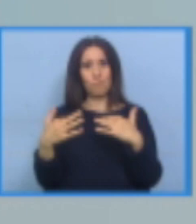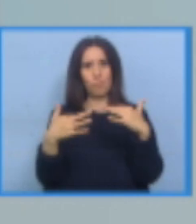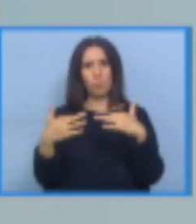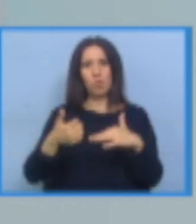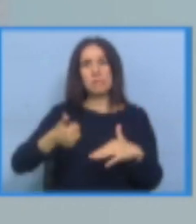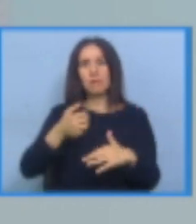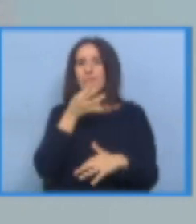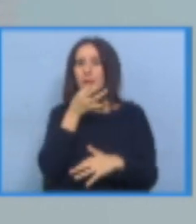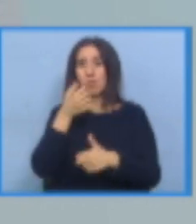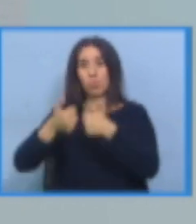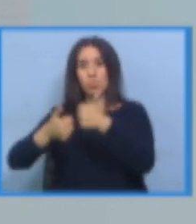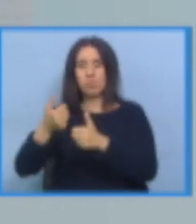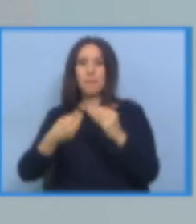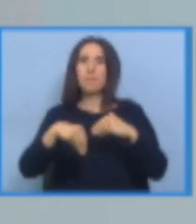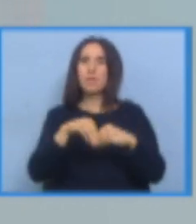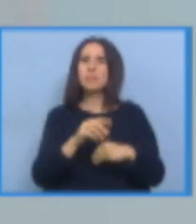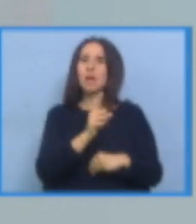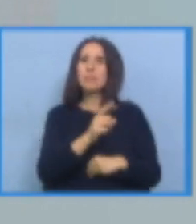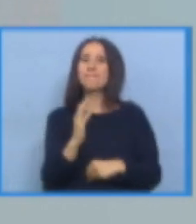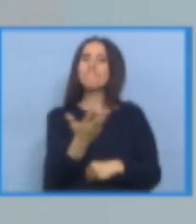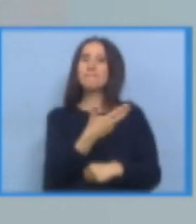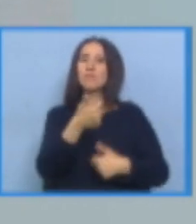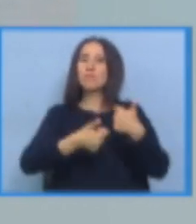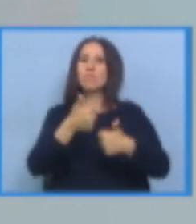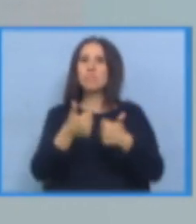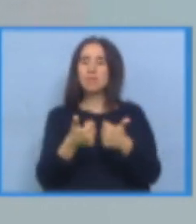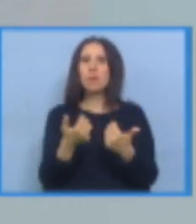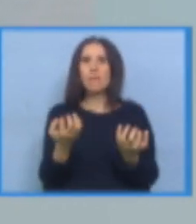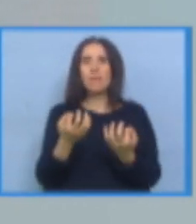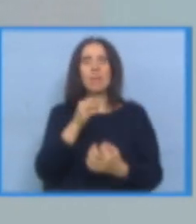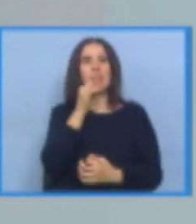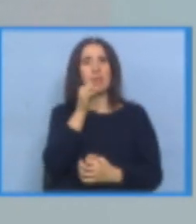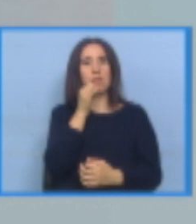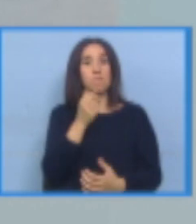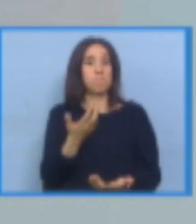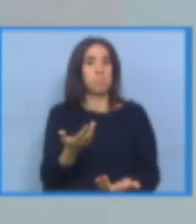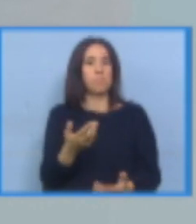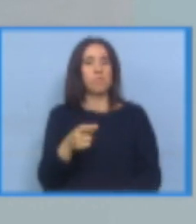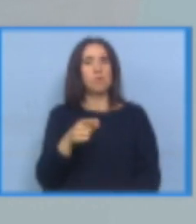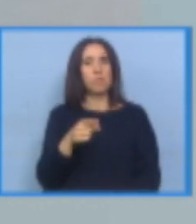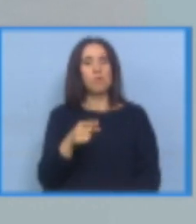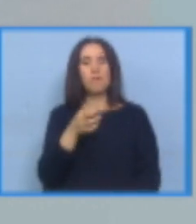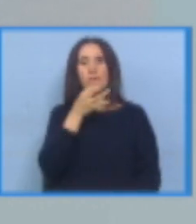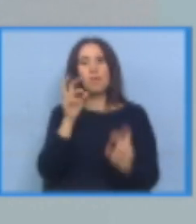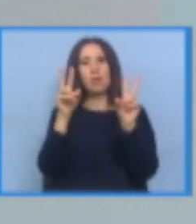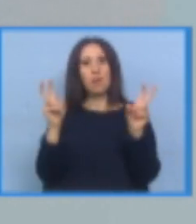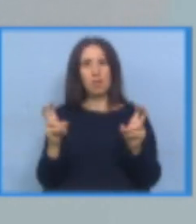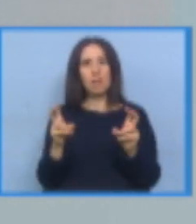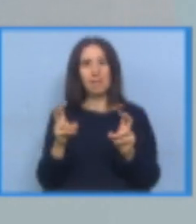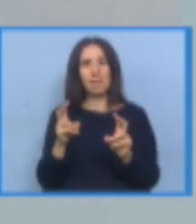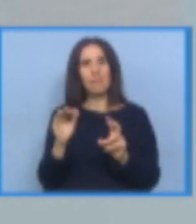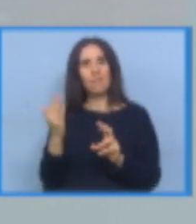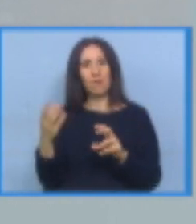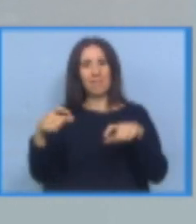falarmos não só da competição, mas também daquilo que deve rodear a competição. Isso normalmente, o que se fala fora das quatro